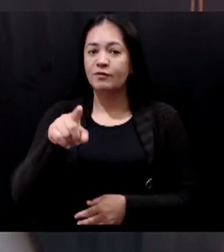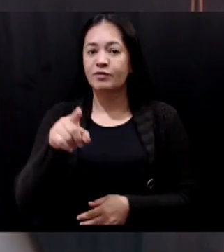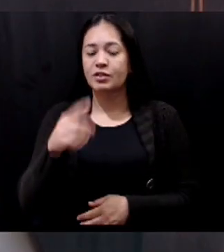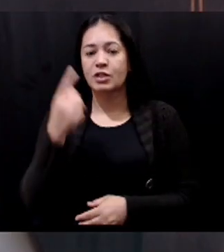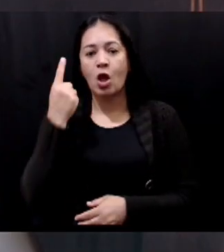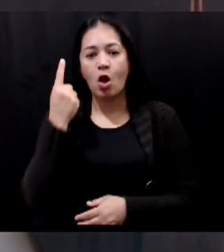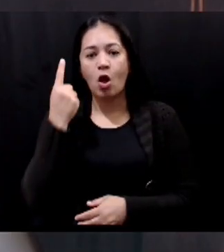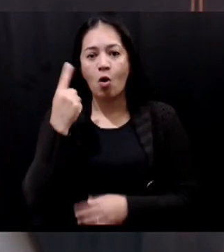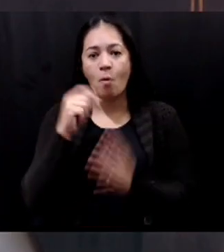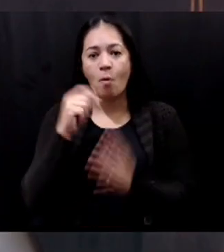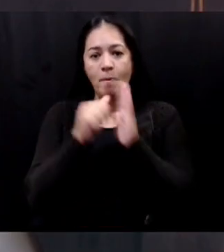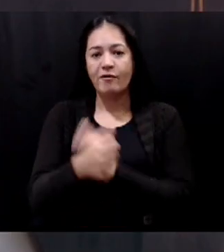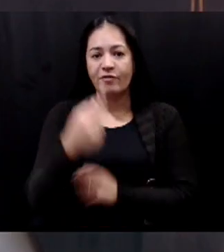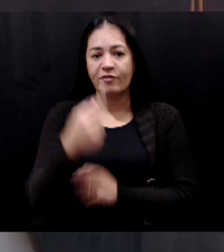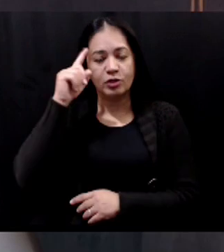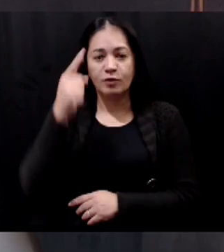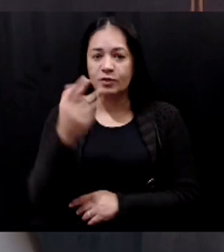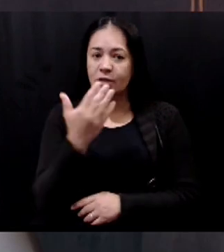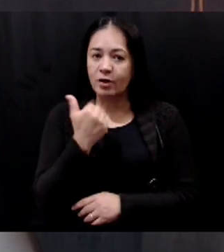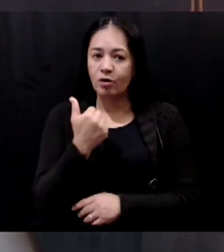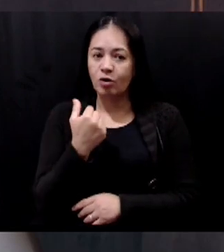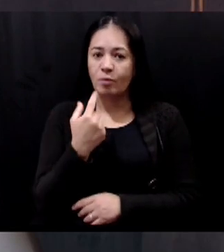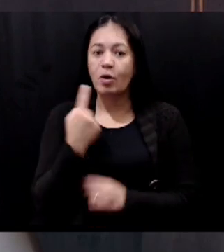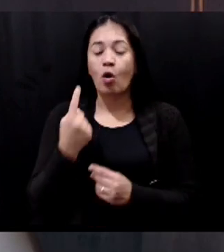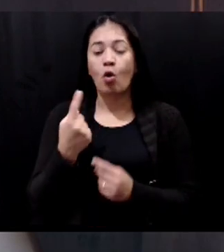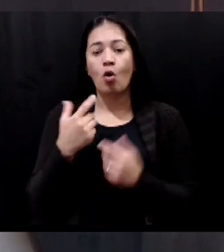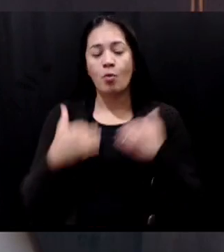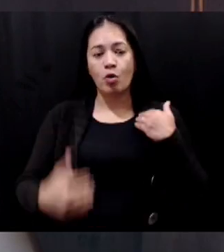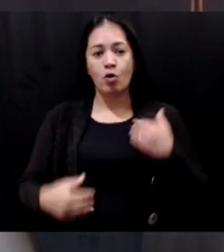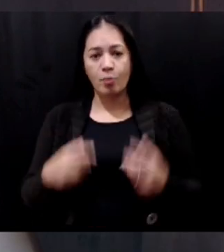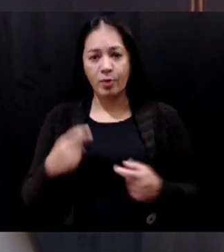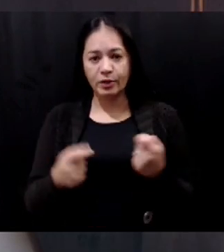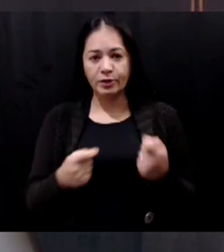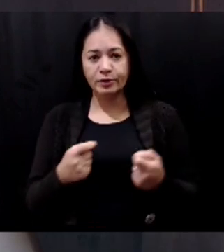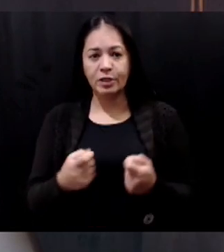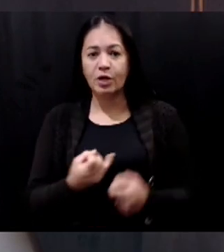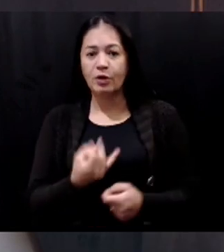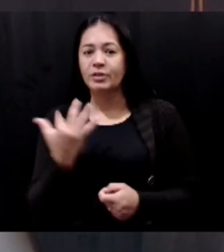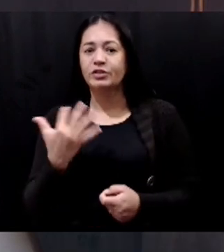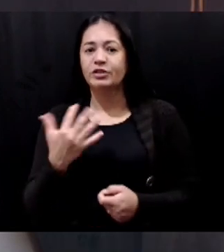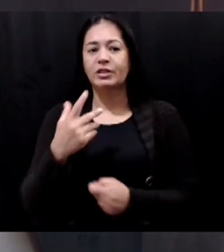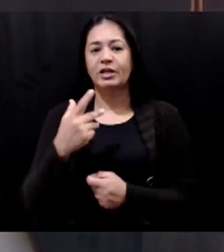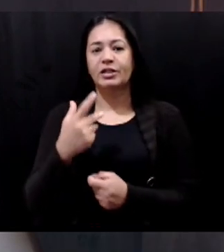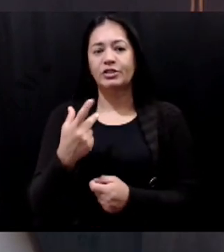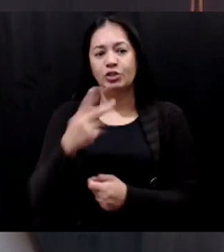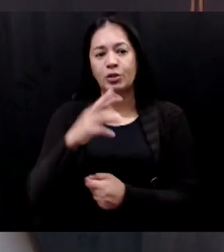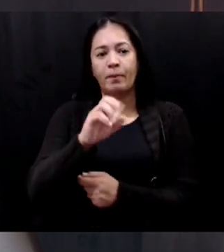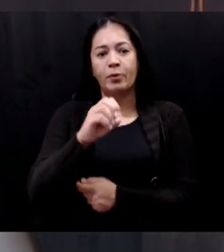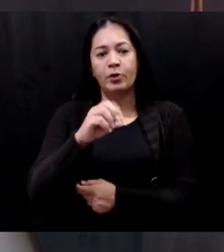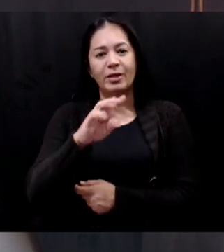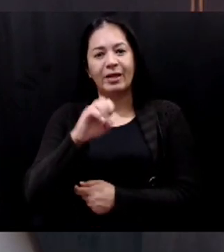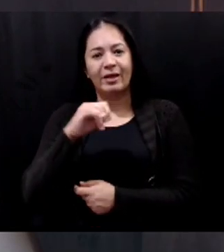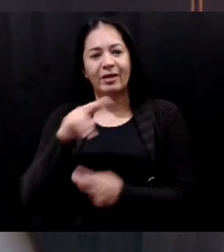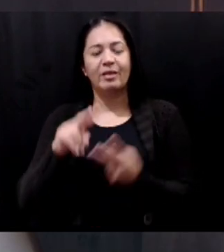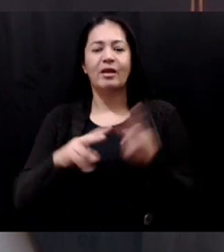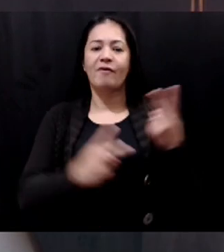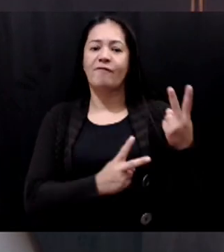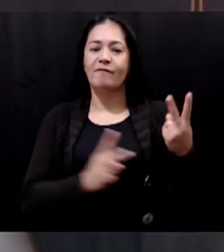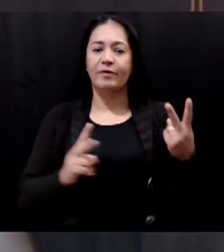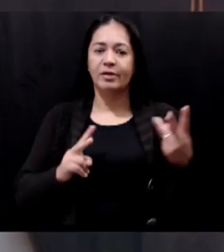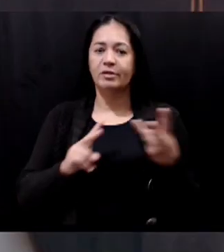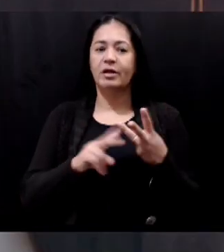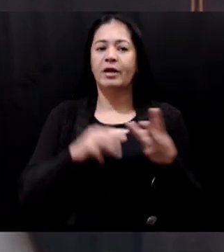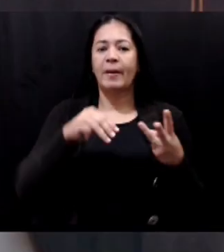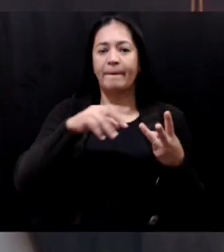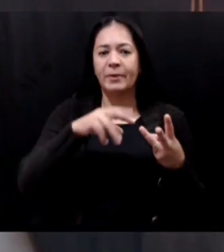ele não vai conseguir absorver toda a quantidade de proteínas que ele precisa, de vitaminas, de minerais,